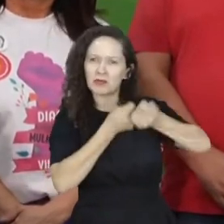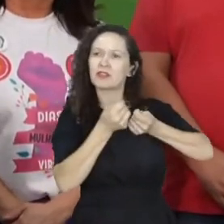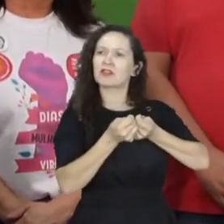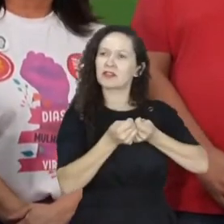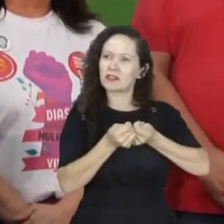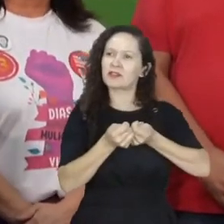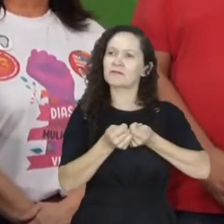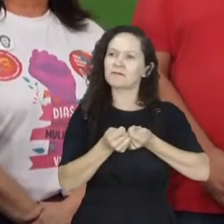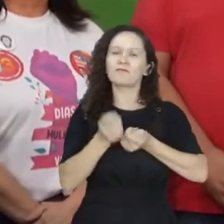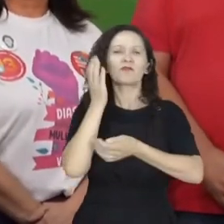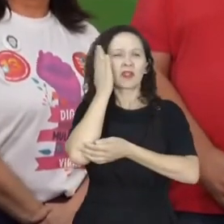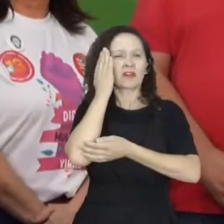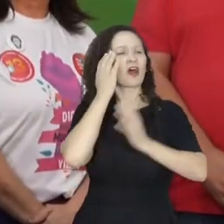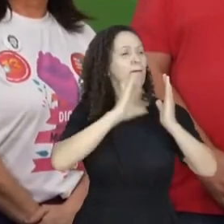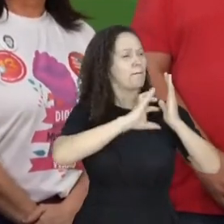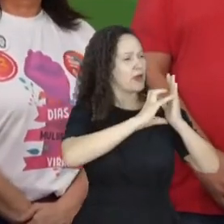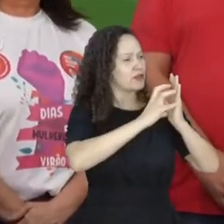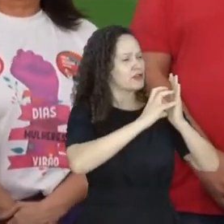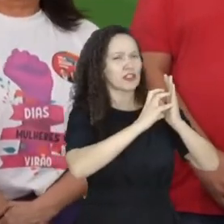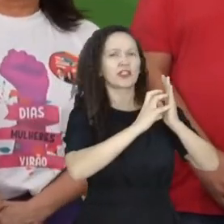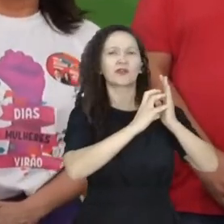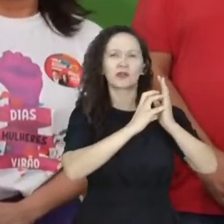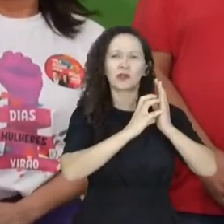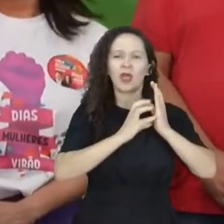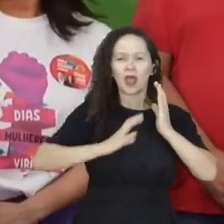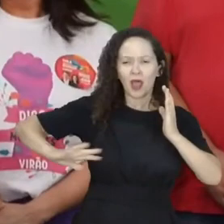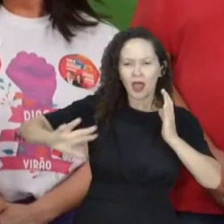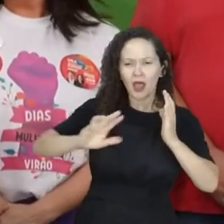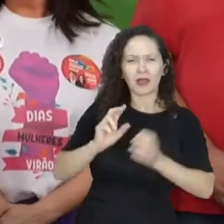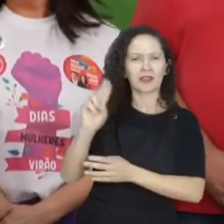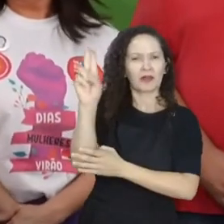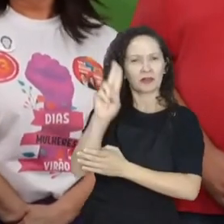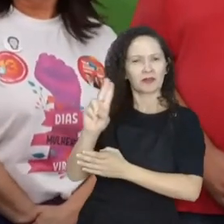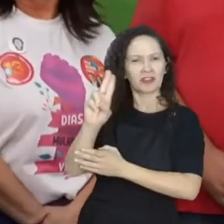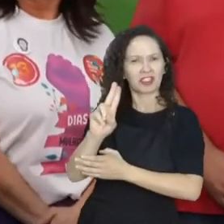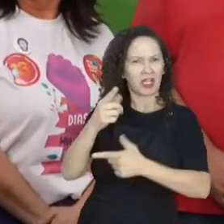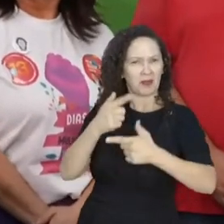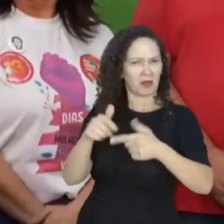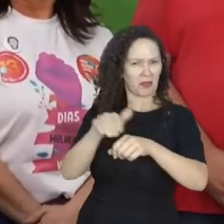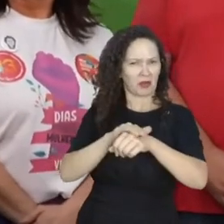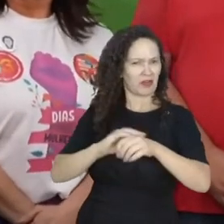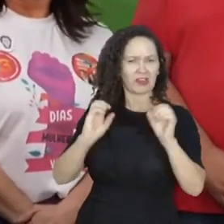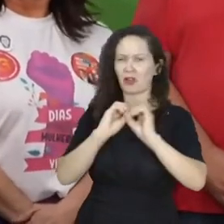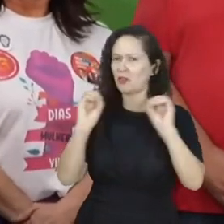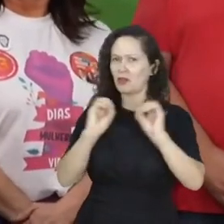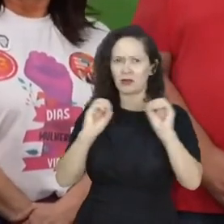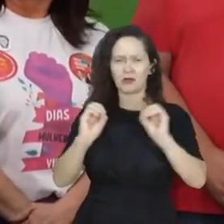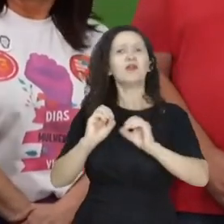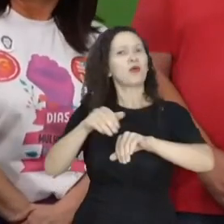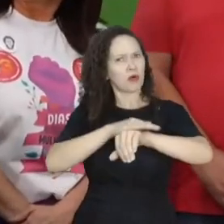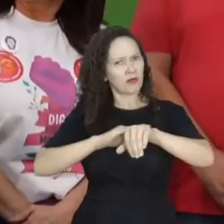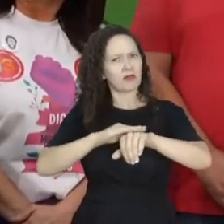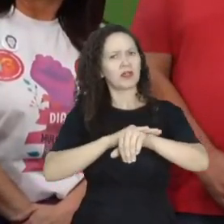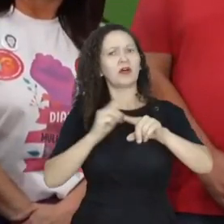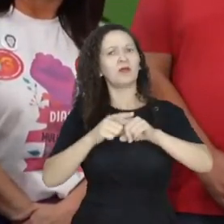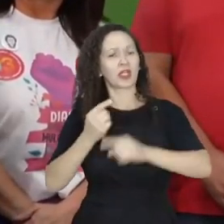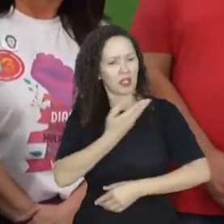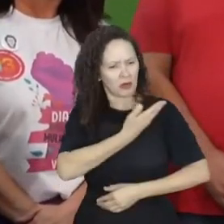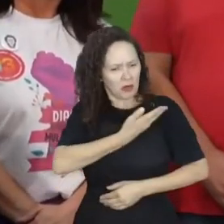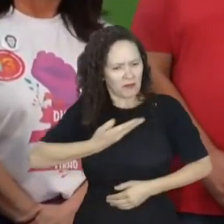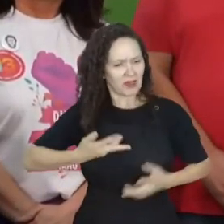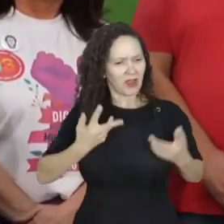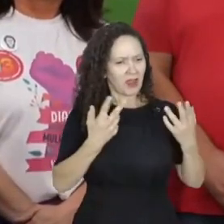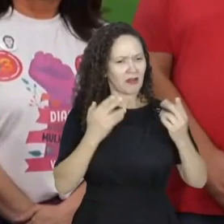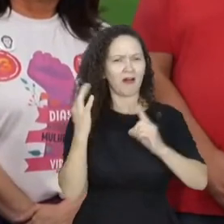várias, sabe, matizes da Universidade Brasileira. Eu não tenho problema de conversar. Até porque a arte de governar esse